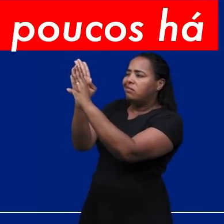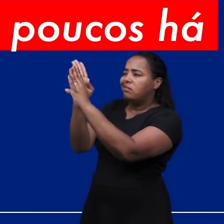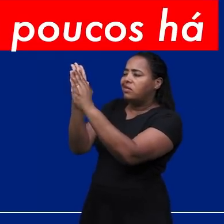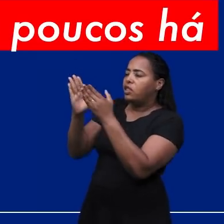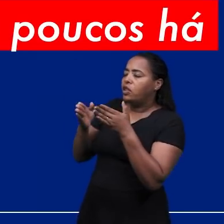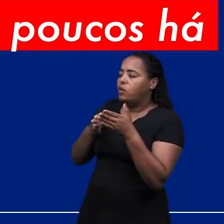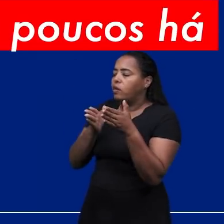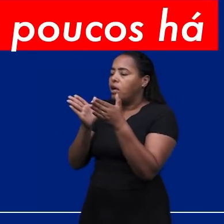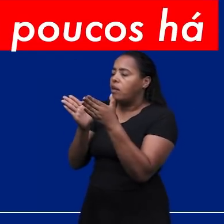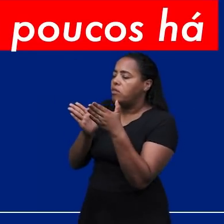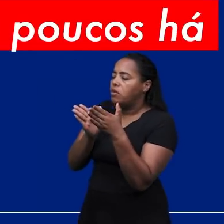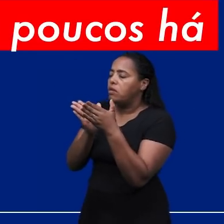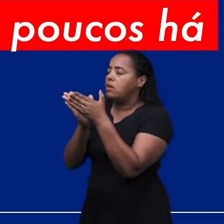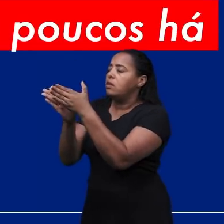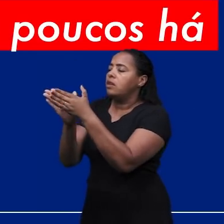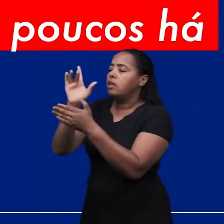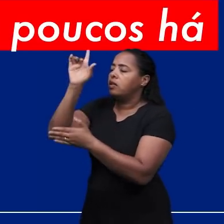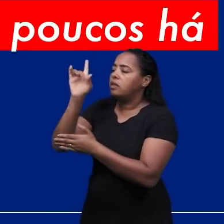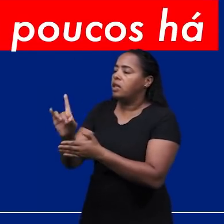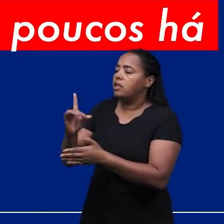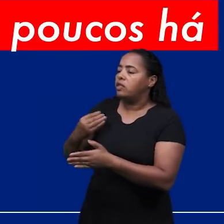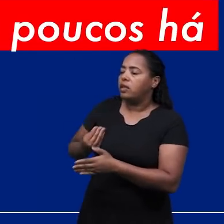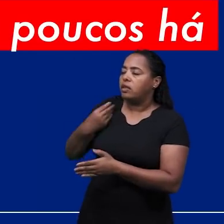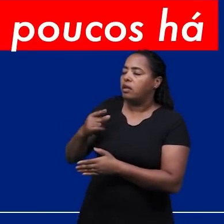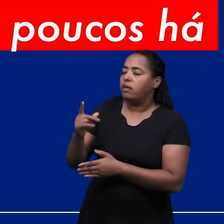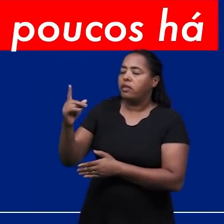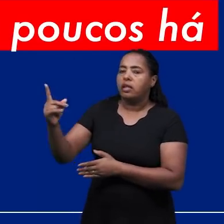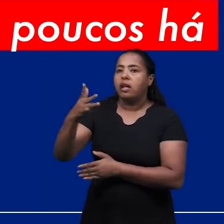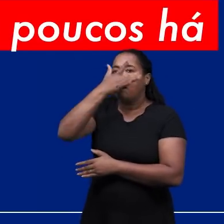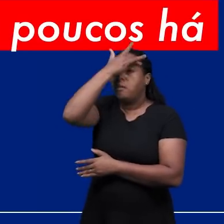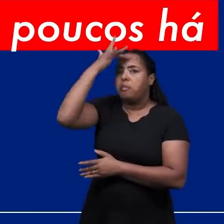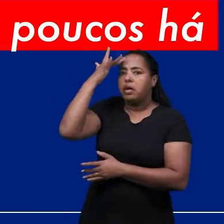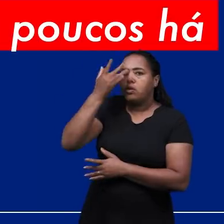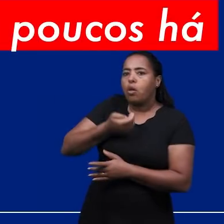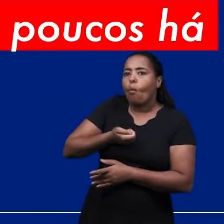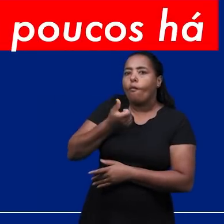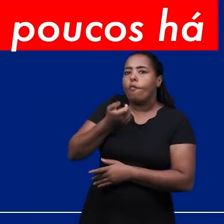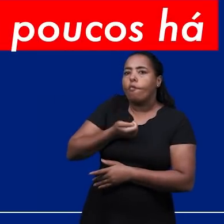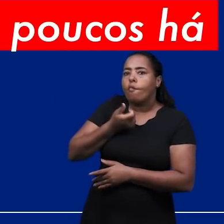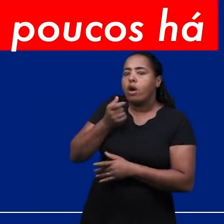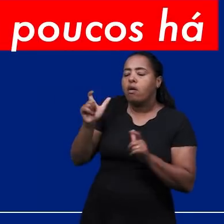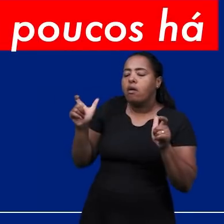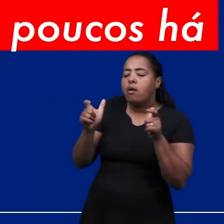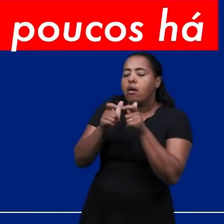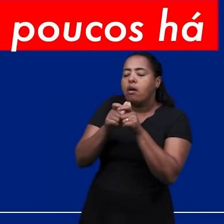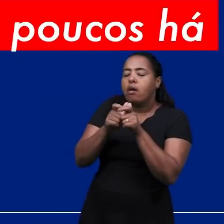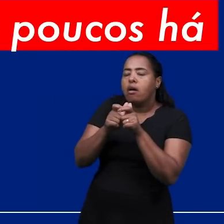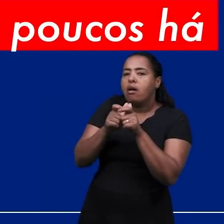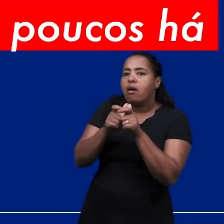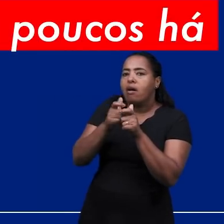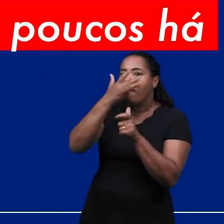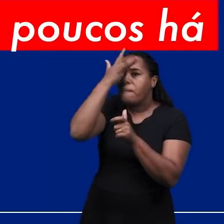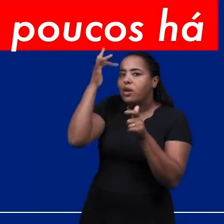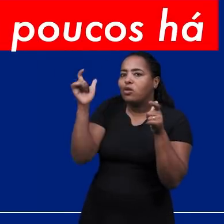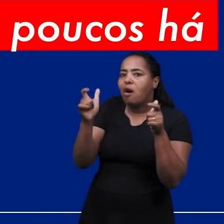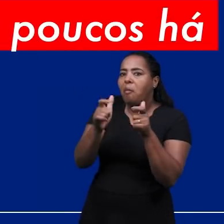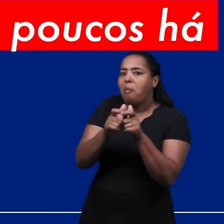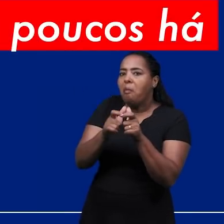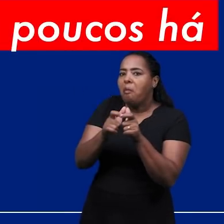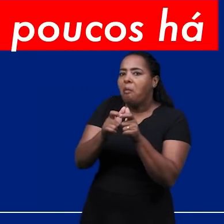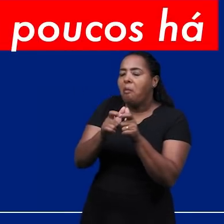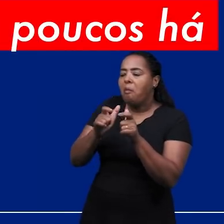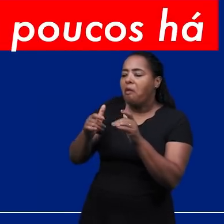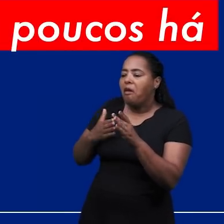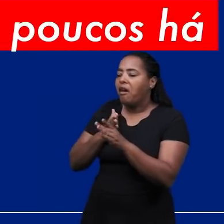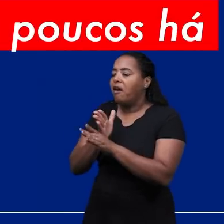o caminho que leva à vida, e poucos há quem a encontrem. O texto fala claramente que é